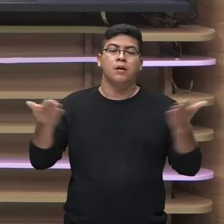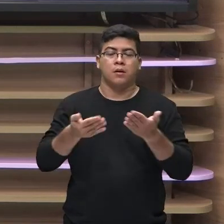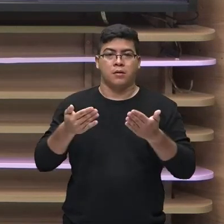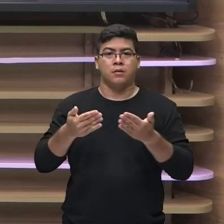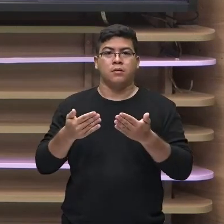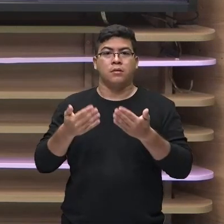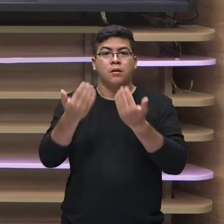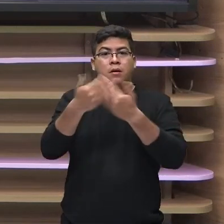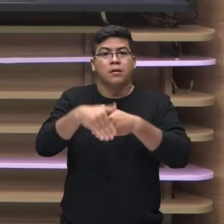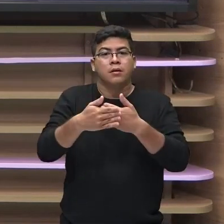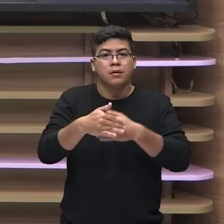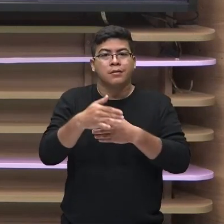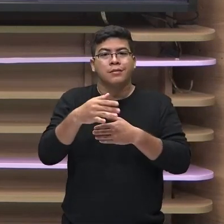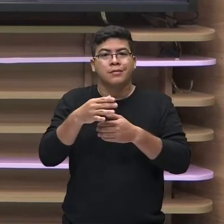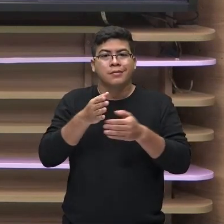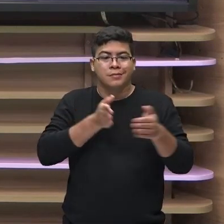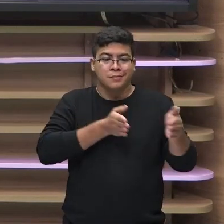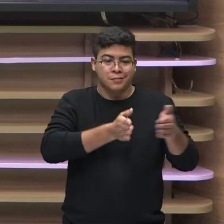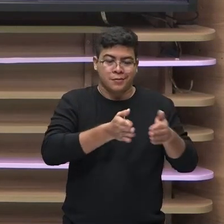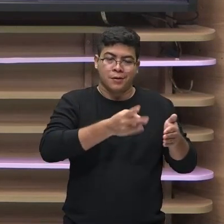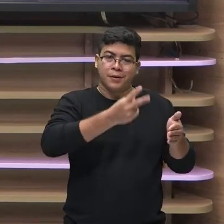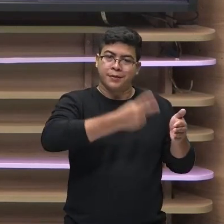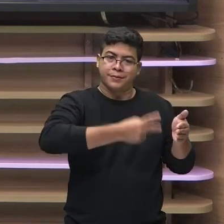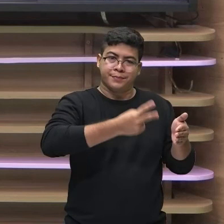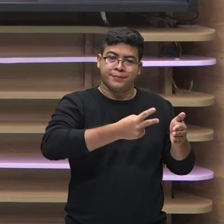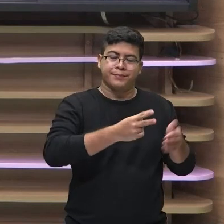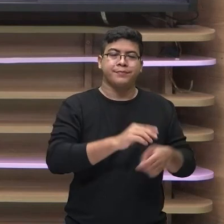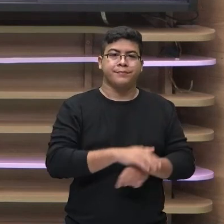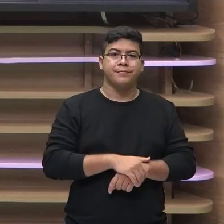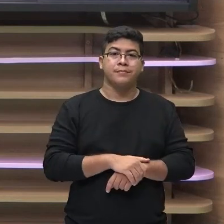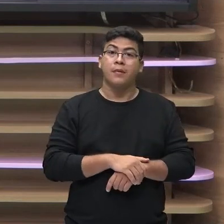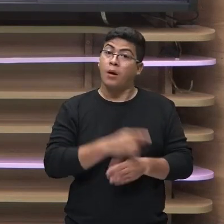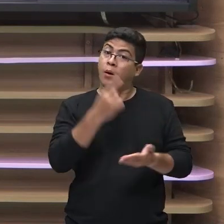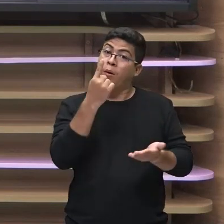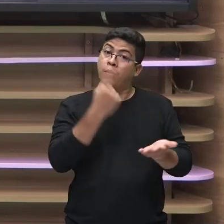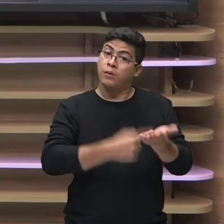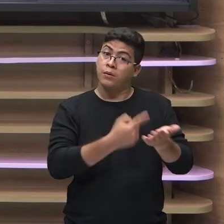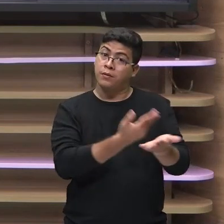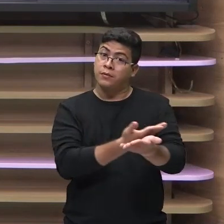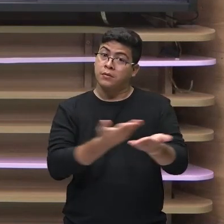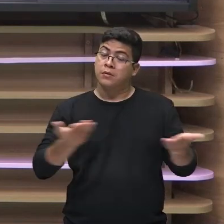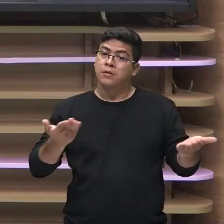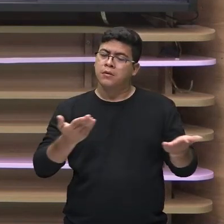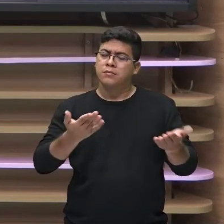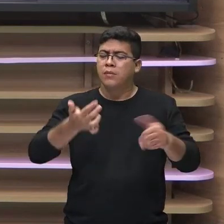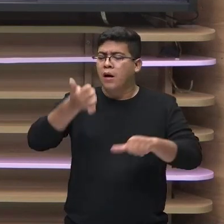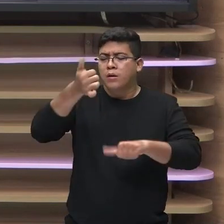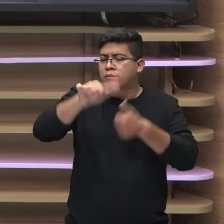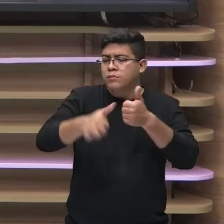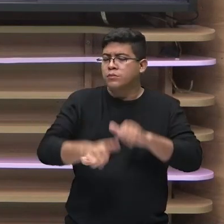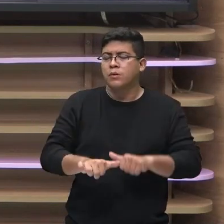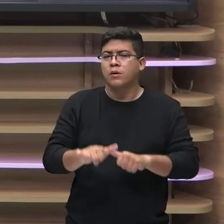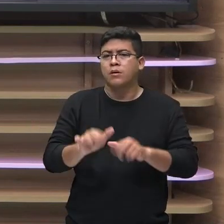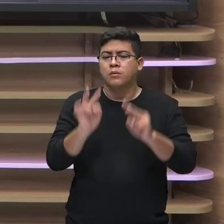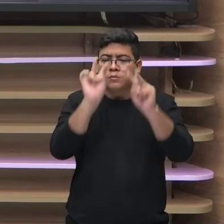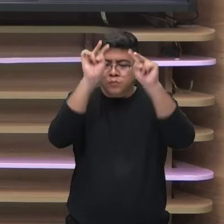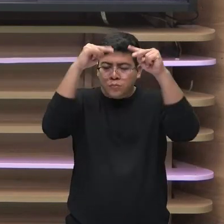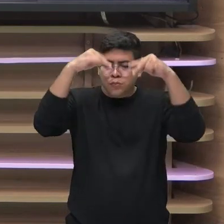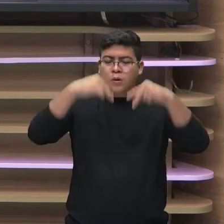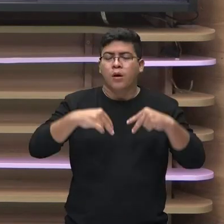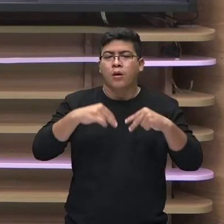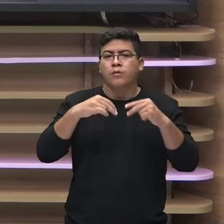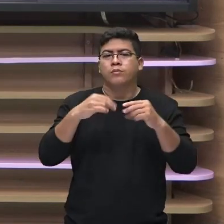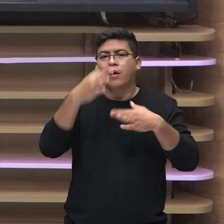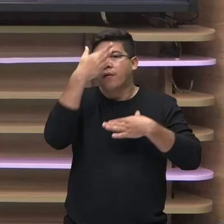ao longo dessa unidade 2, né, que é um convite de nos avaliar, avaliar o nosso olhar de fé, o